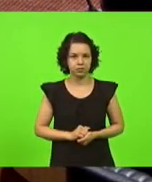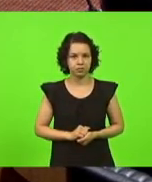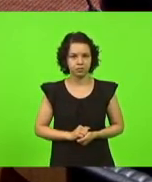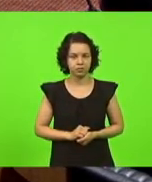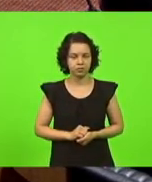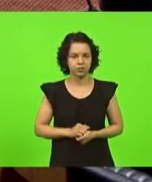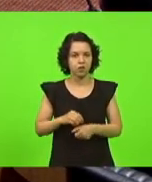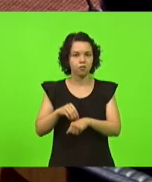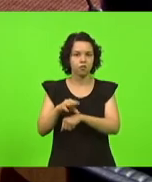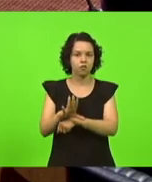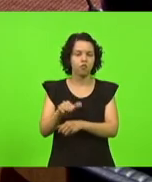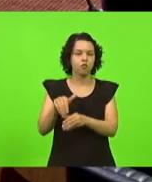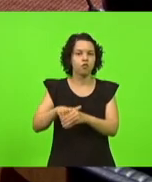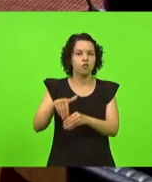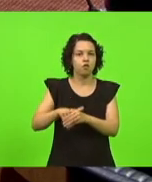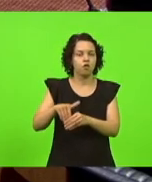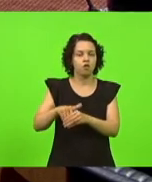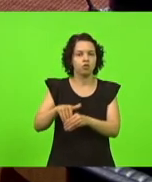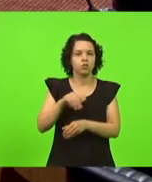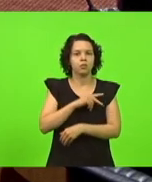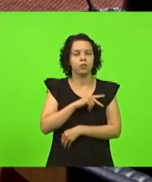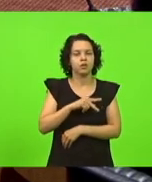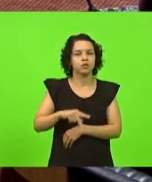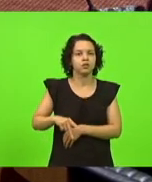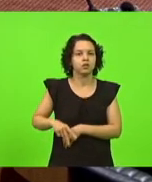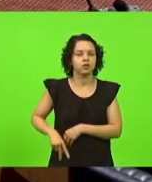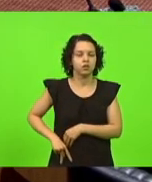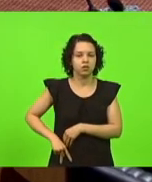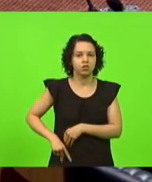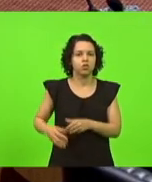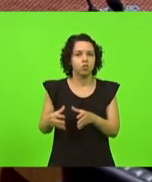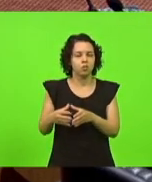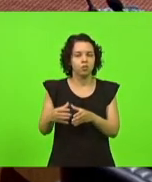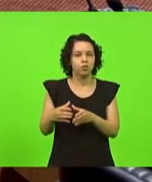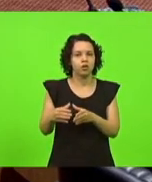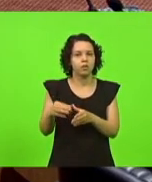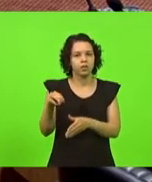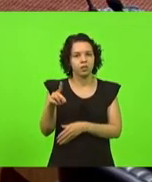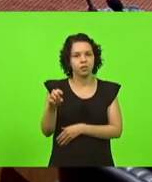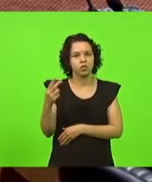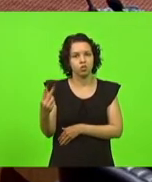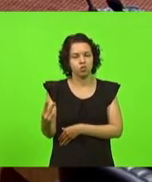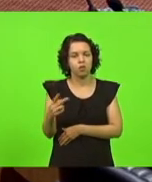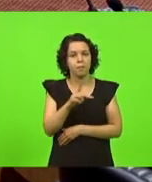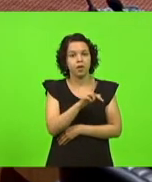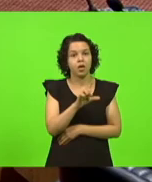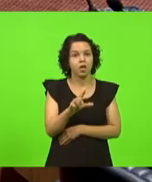Encaminhamento de voto, senhor presidente, bancada do MDB 2. PL indica voto 1, senhor presidente.